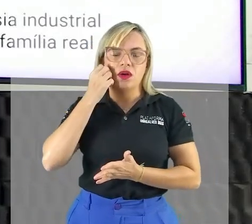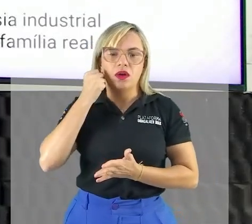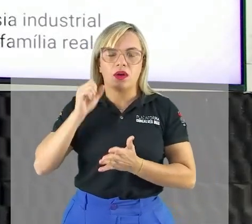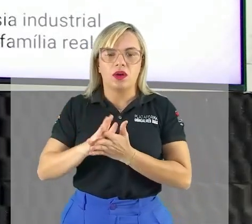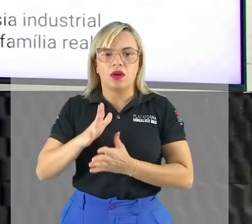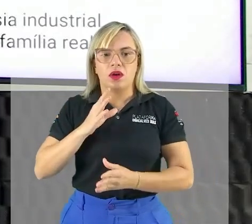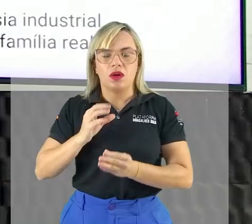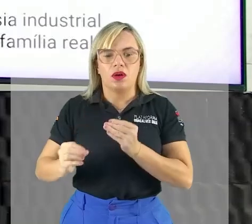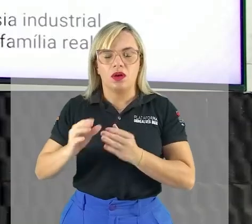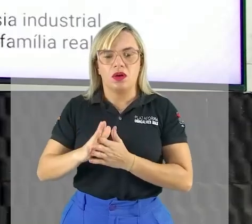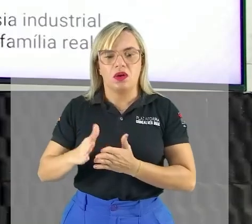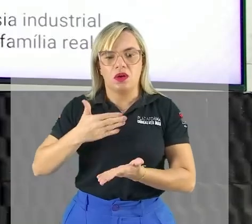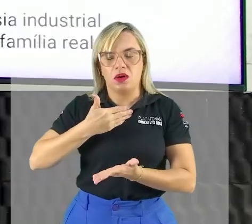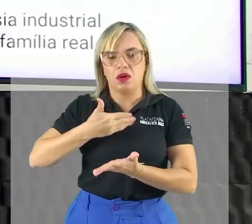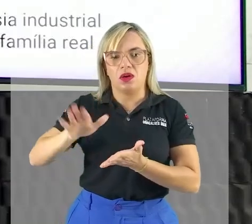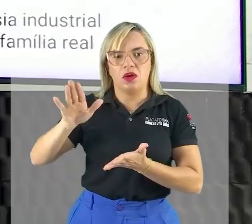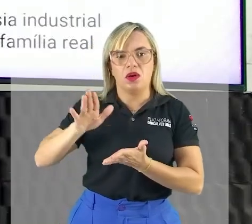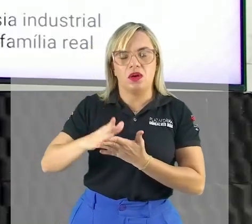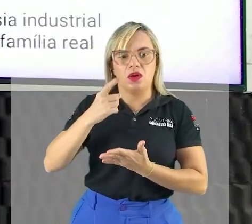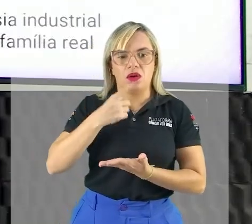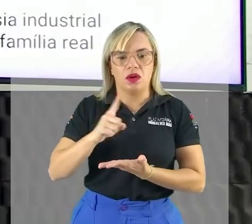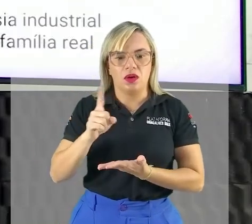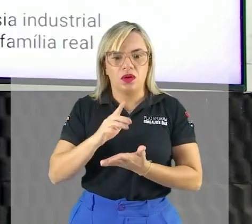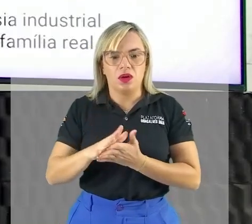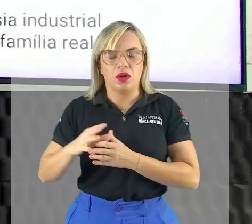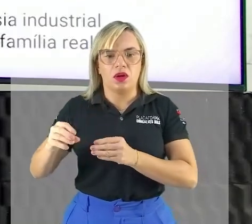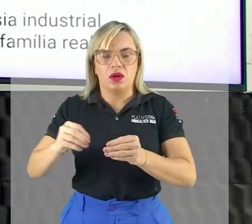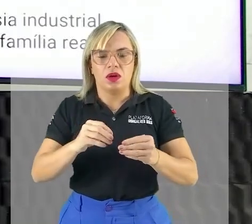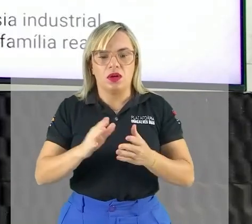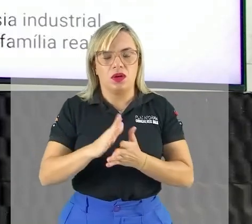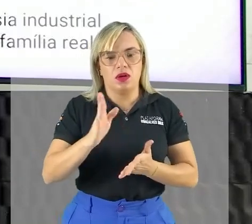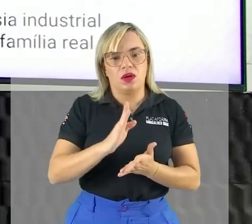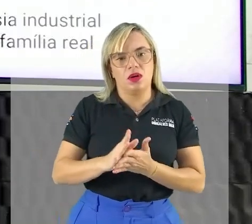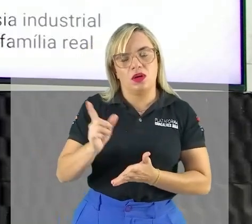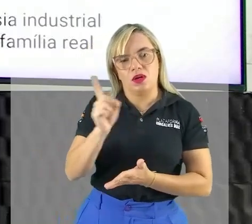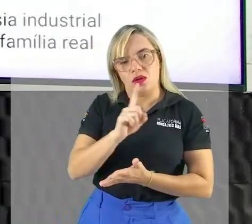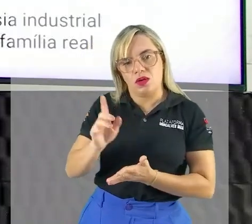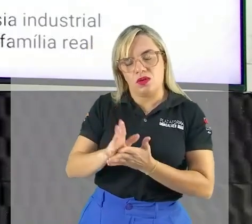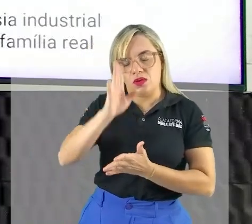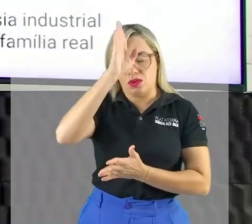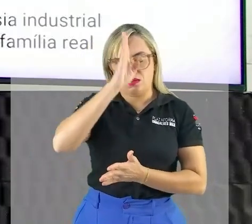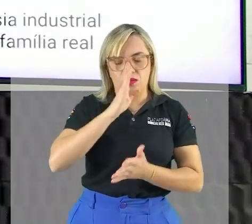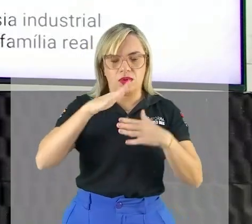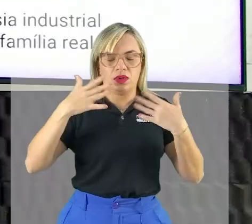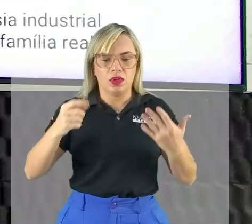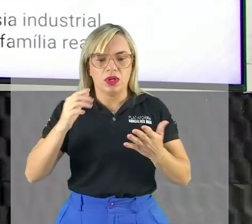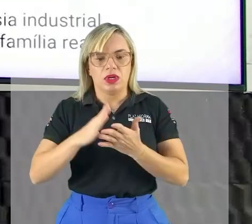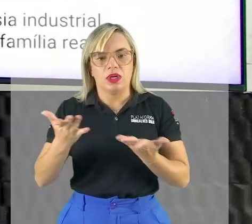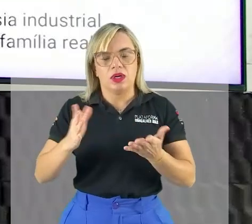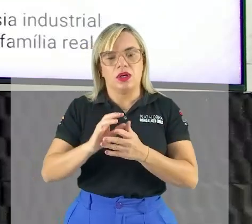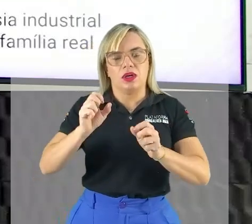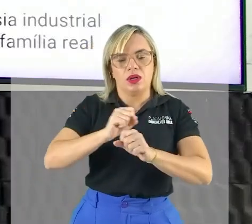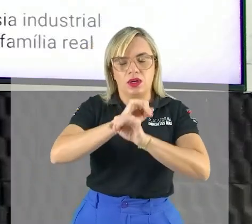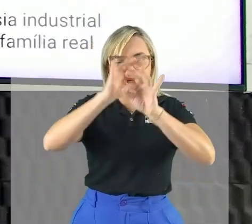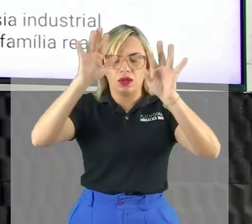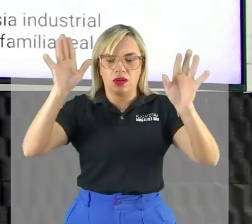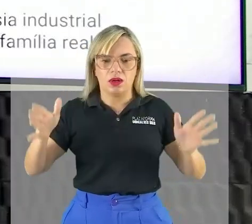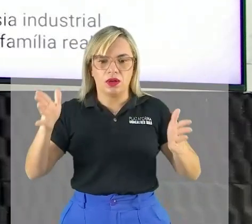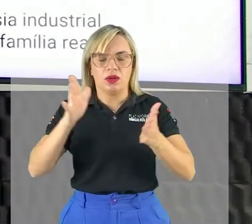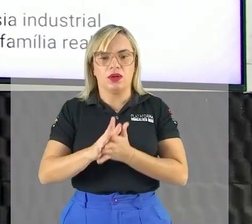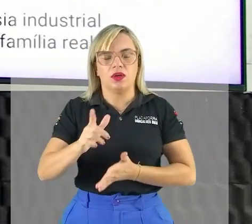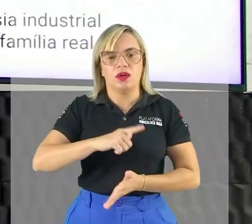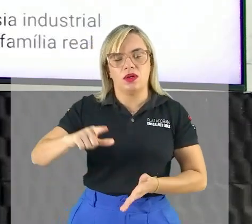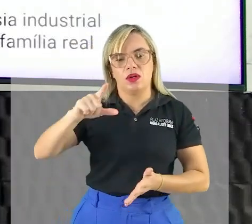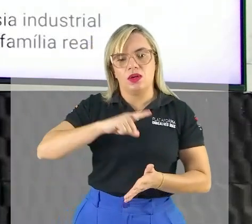escultou a Marinha britânica até as terras brasileiras não foi de graça né então claro que as redes que